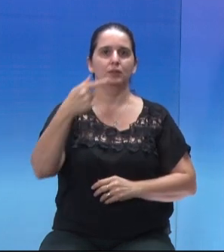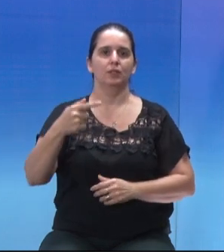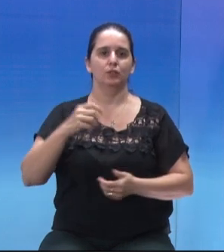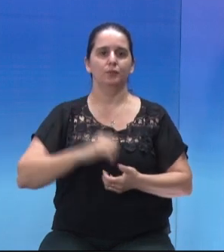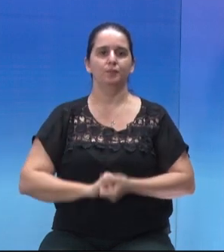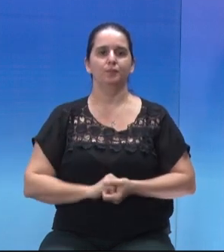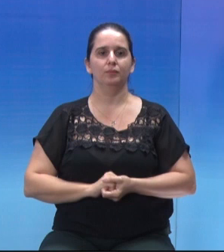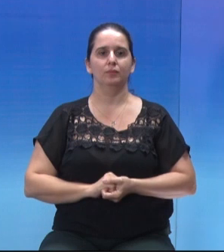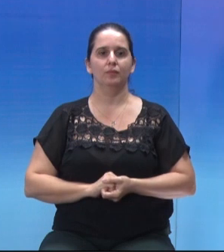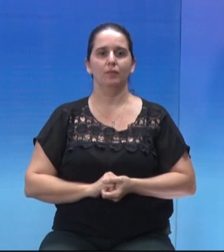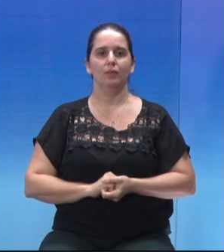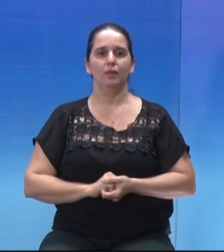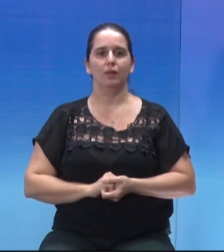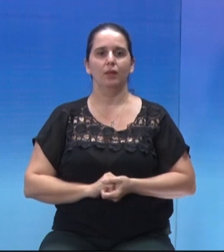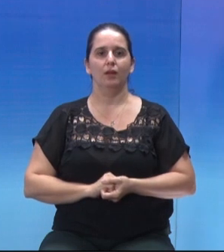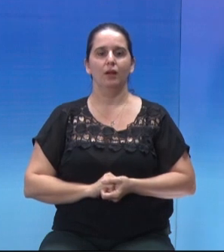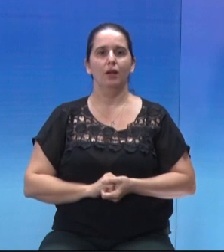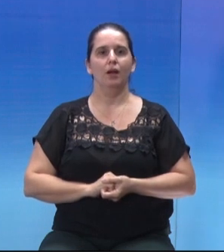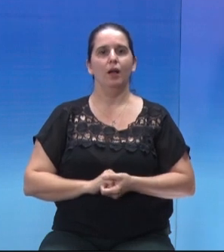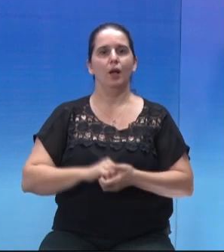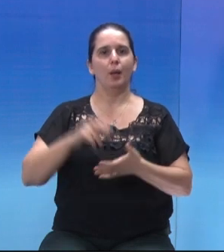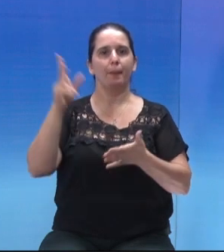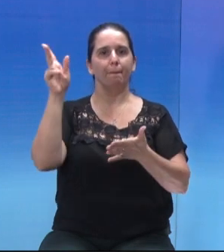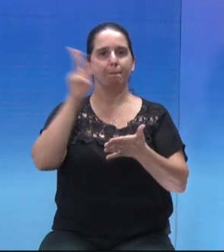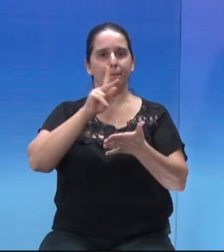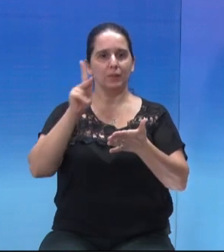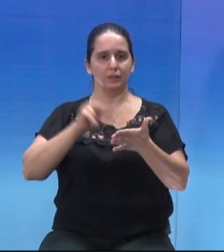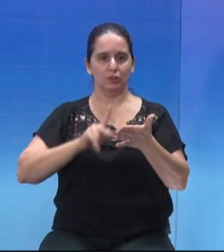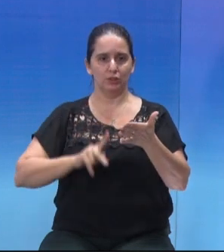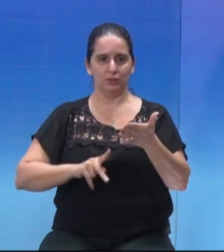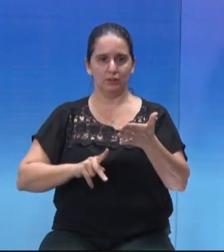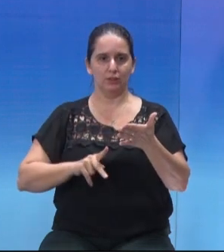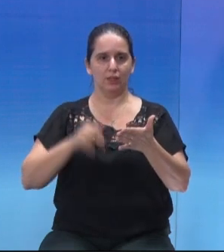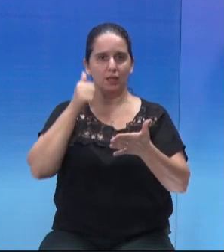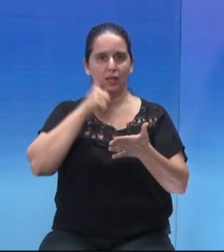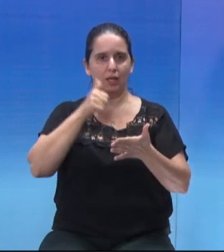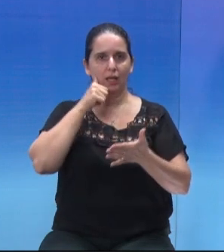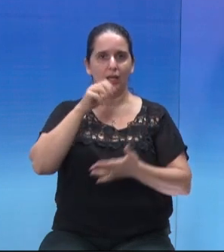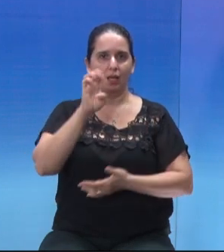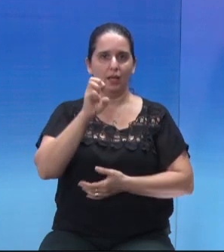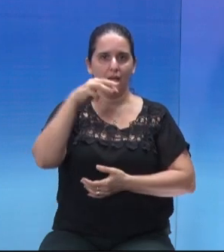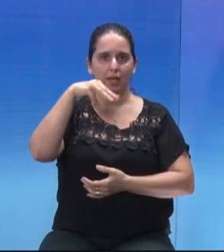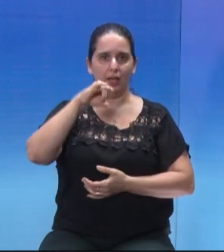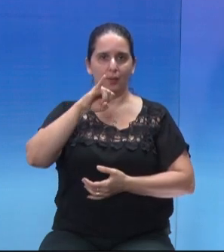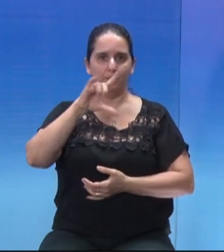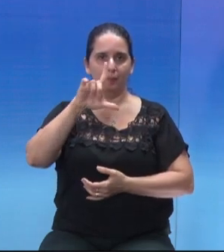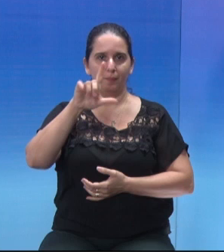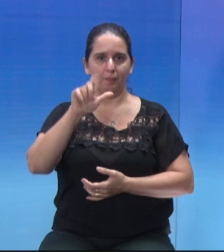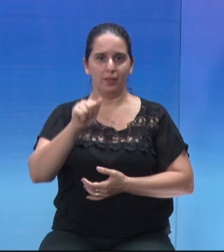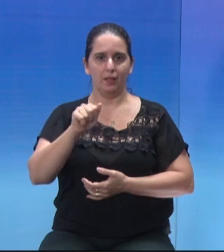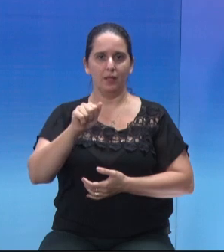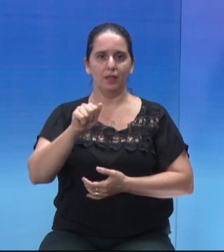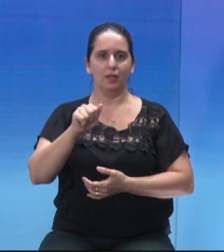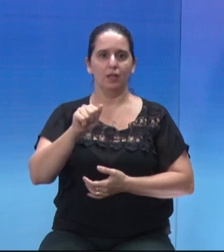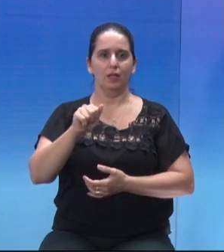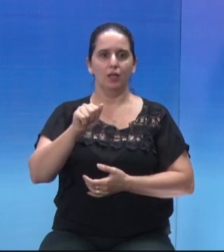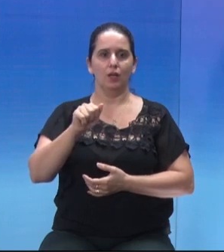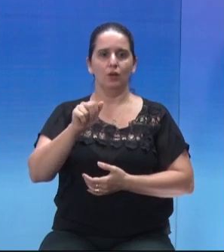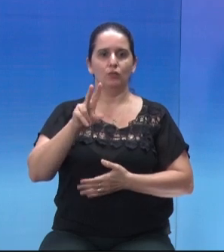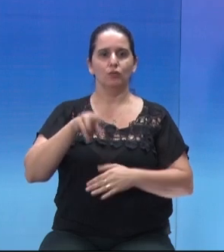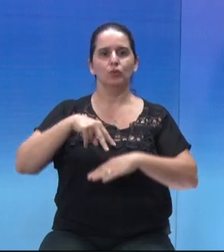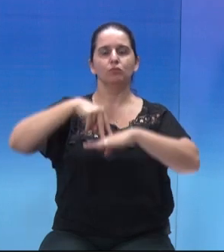Vamos dar uma lidinha na questão? A poetisa Emília Freitas subiu